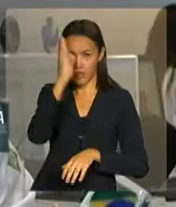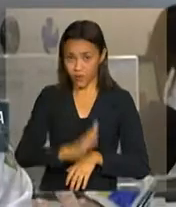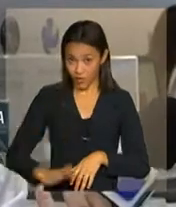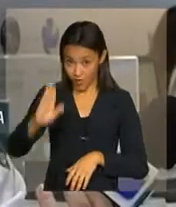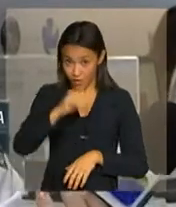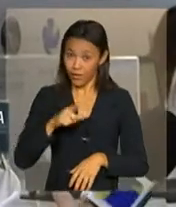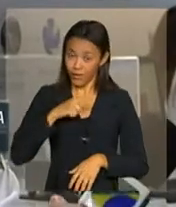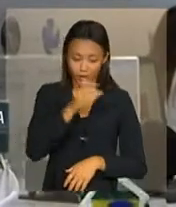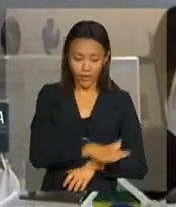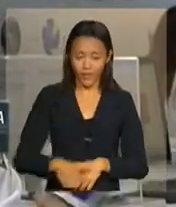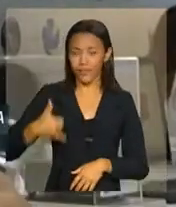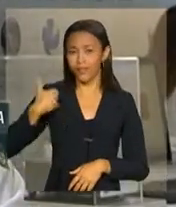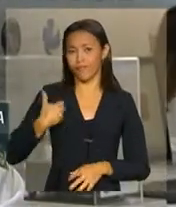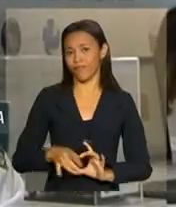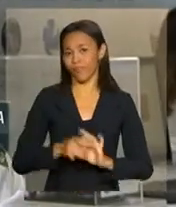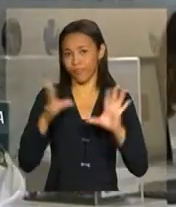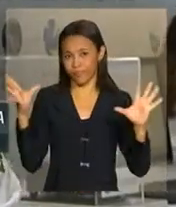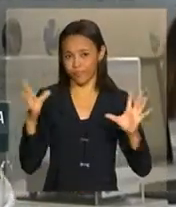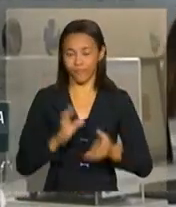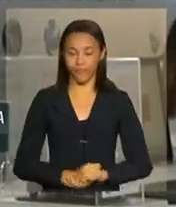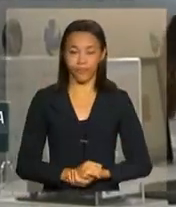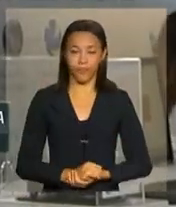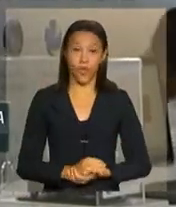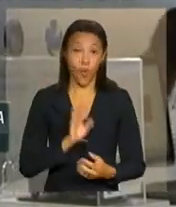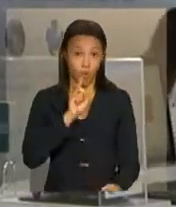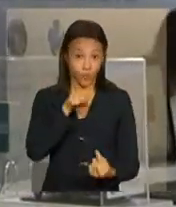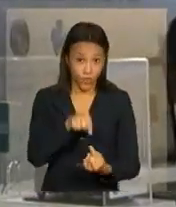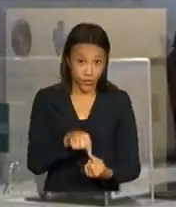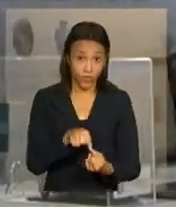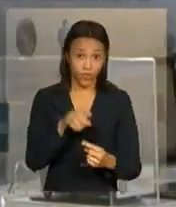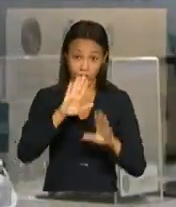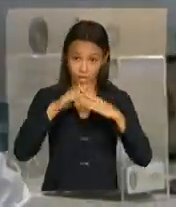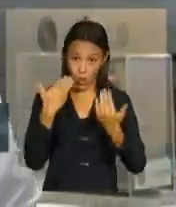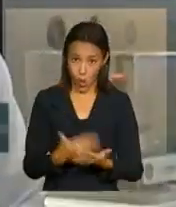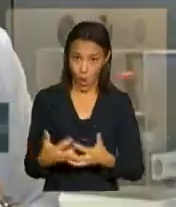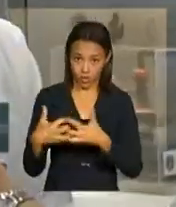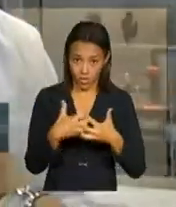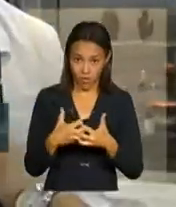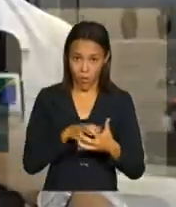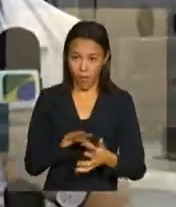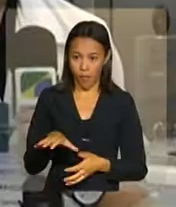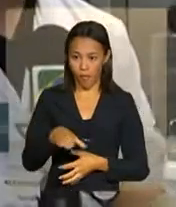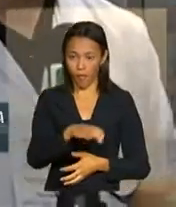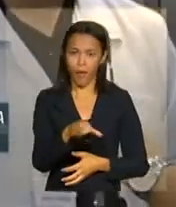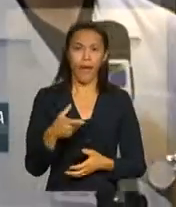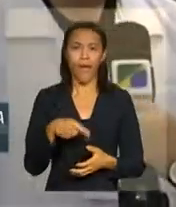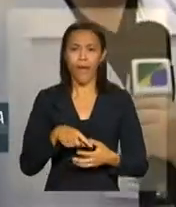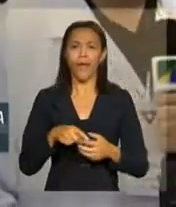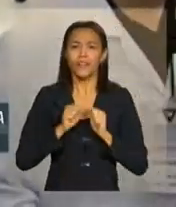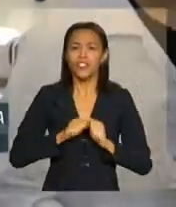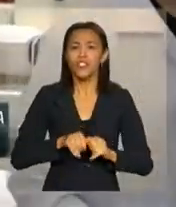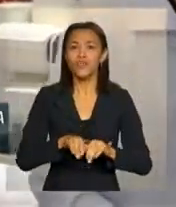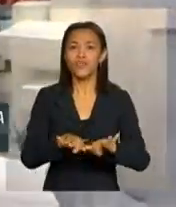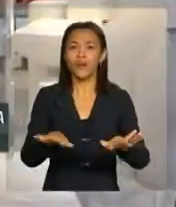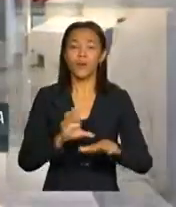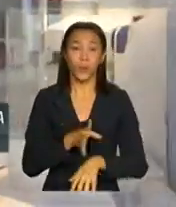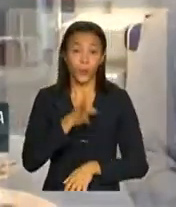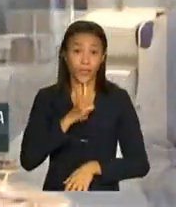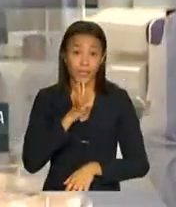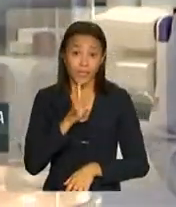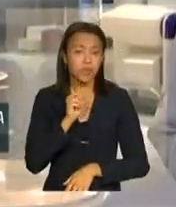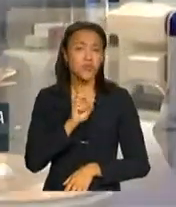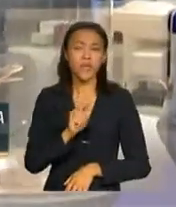gente tem crianças de todas as idades? Sim. Como o objetivo da escola móvel é levar o conhecimento, popularizar o conhecimento do